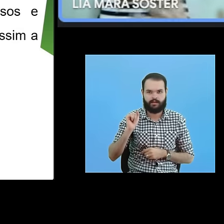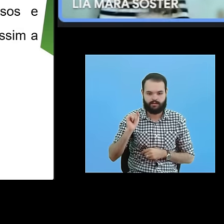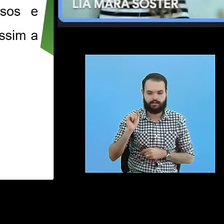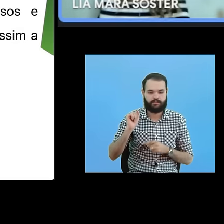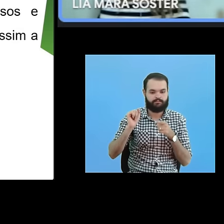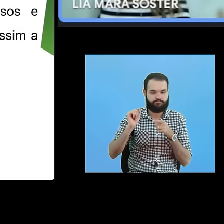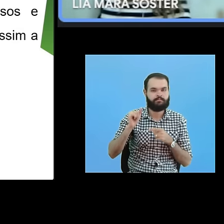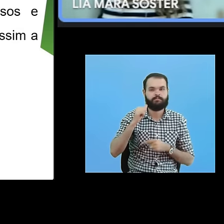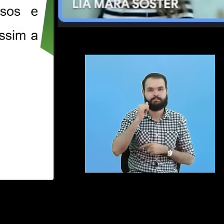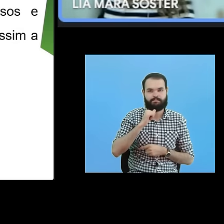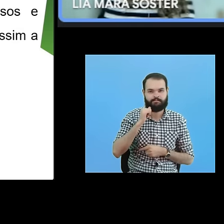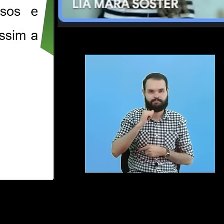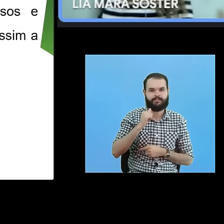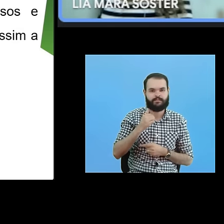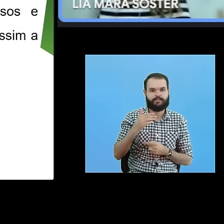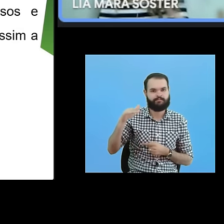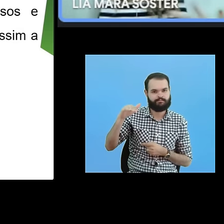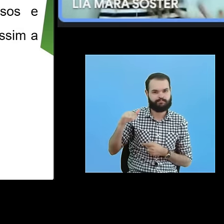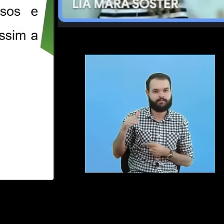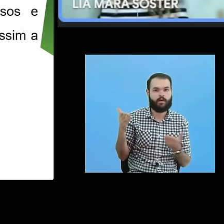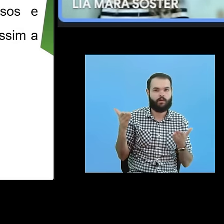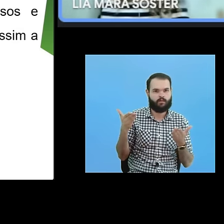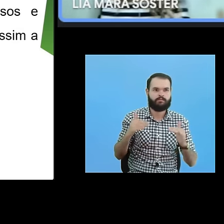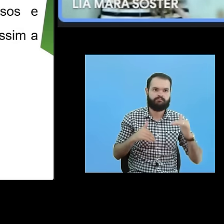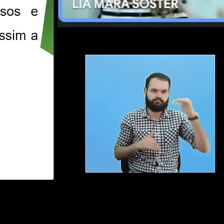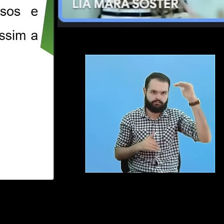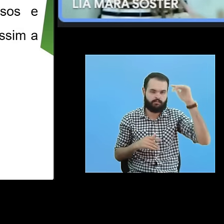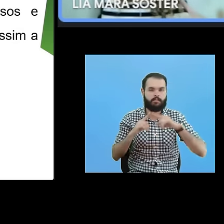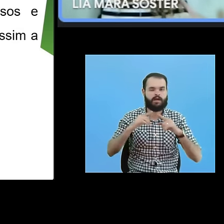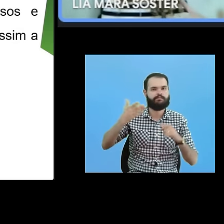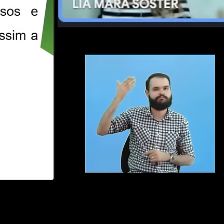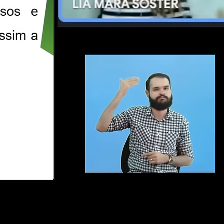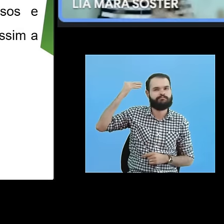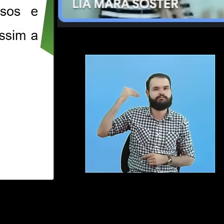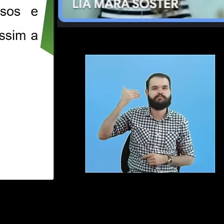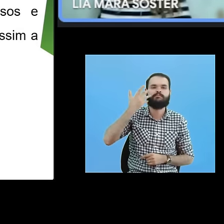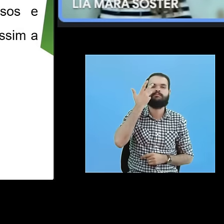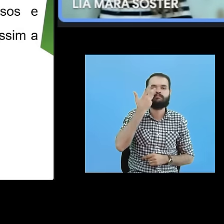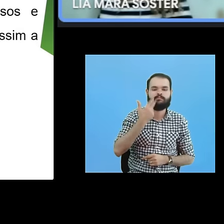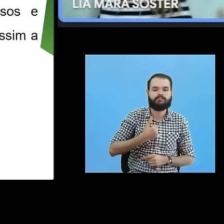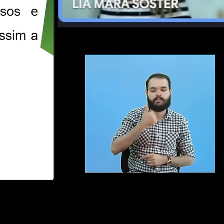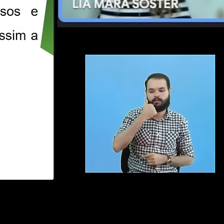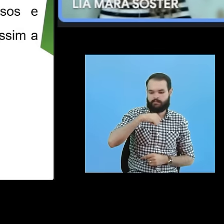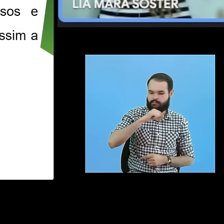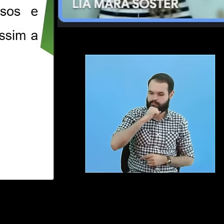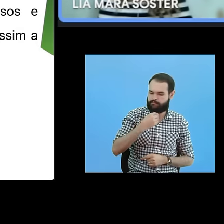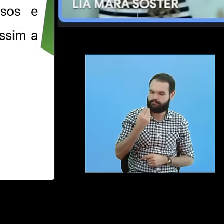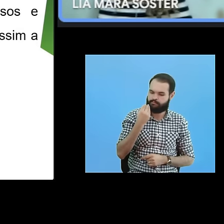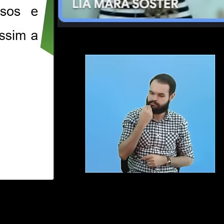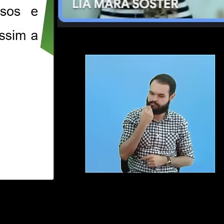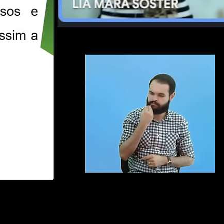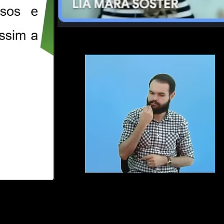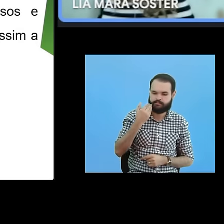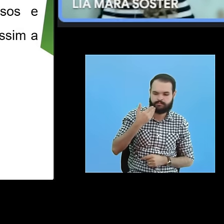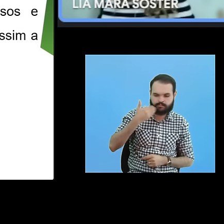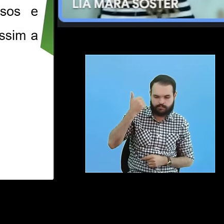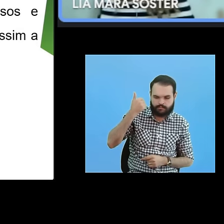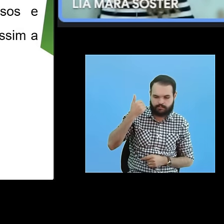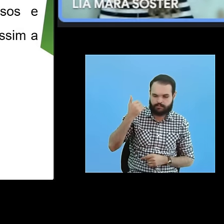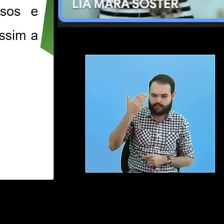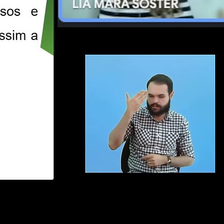uma adulta, mas que quando criança a mãe se colocou à disposição de buscar entender as melhores,